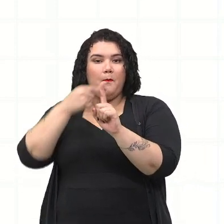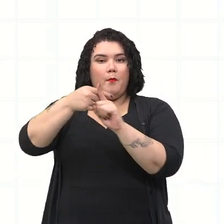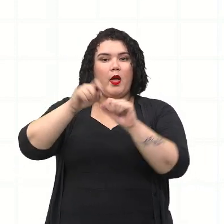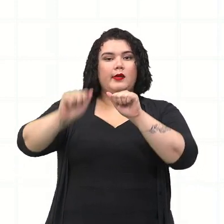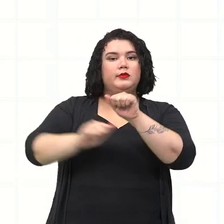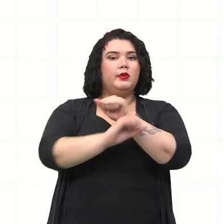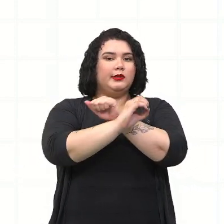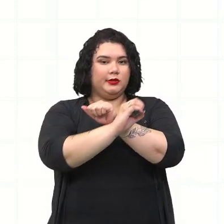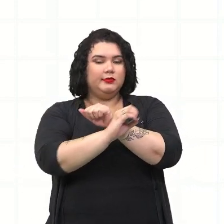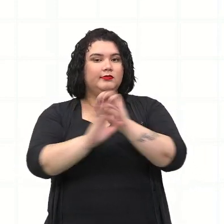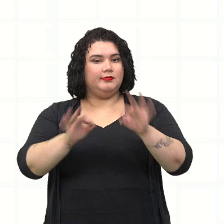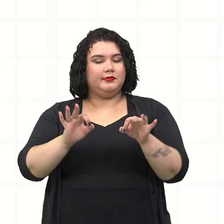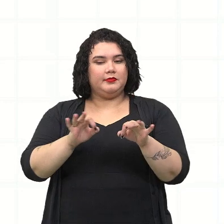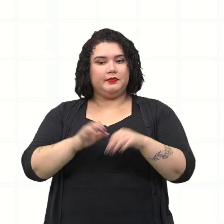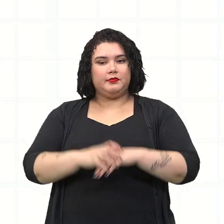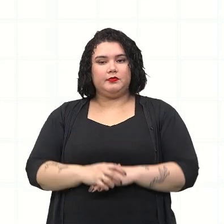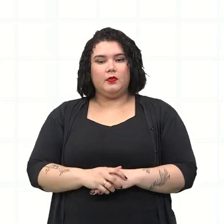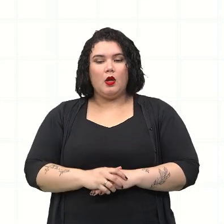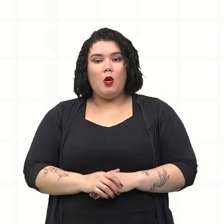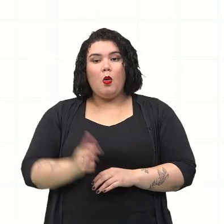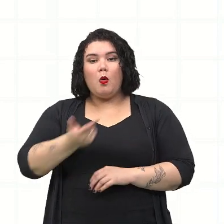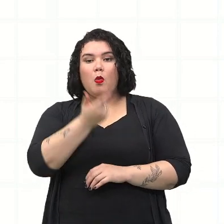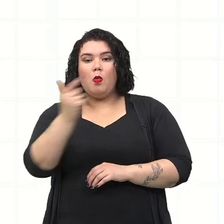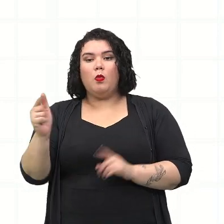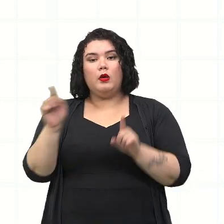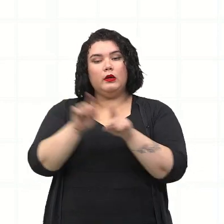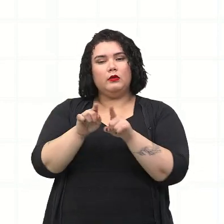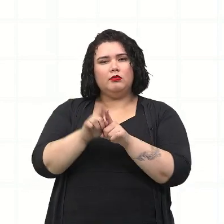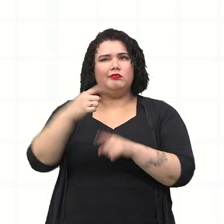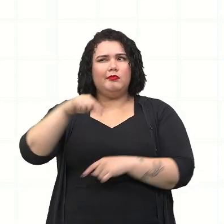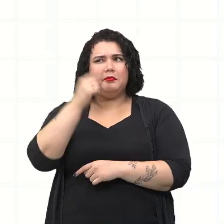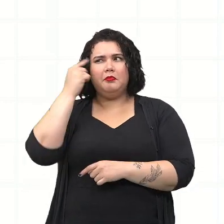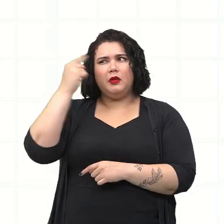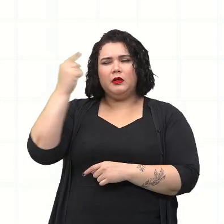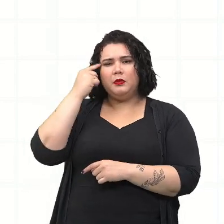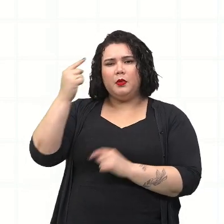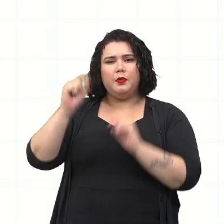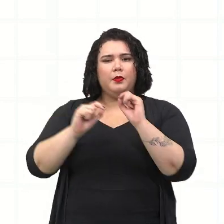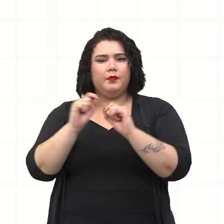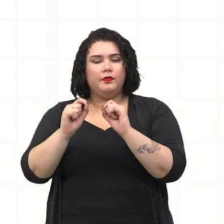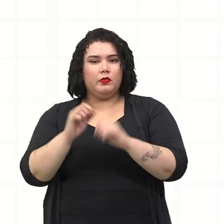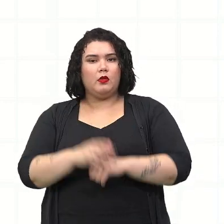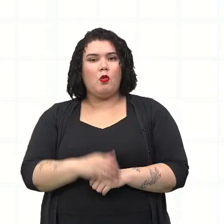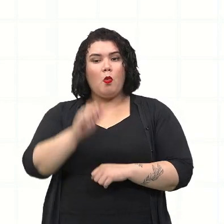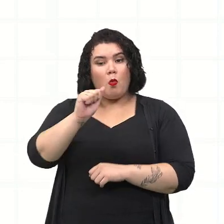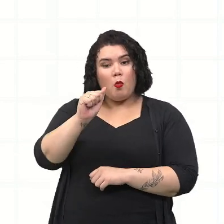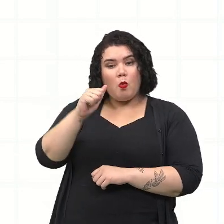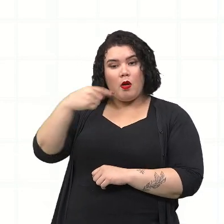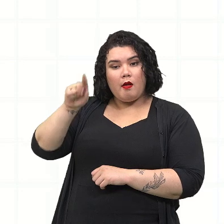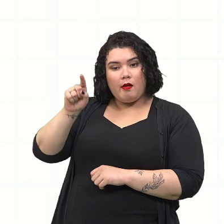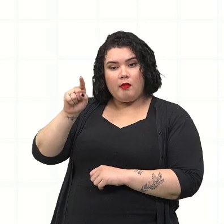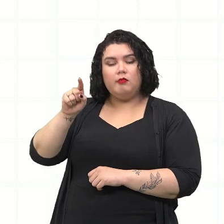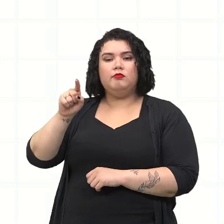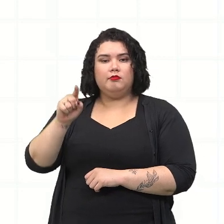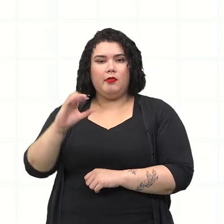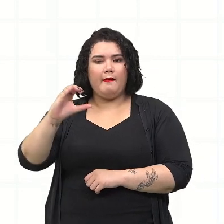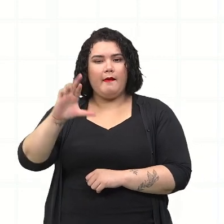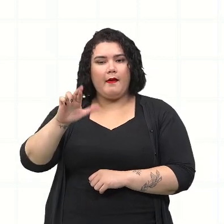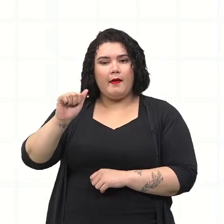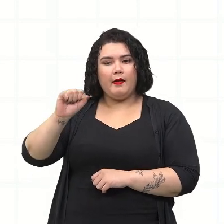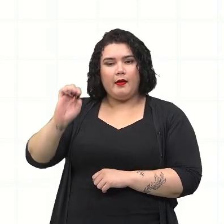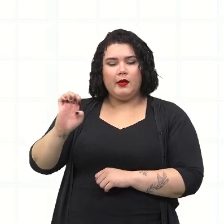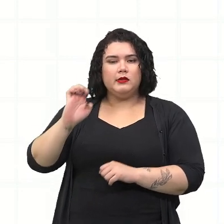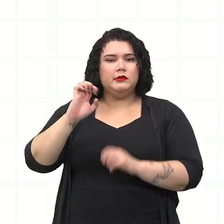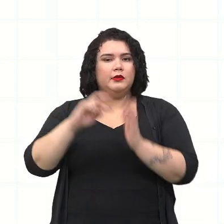gente geralmente faz essa fusão. E outra que você já deve ter se perguntado é a crase. Crase é a fusão de dois fonemas, dois